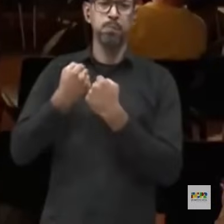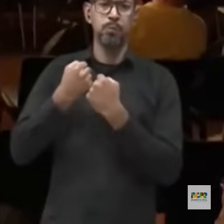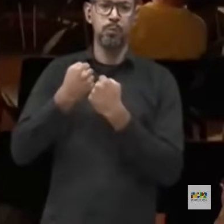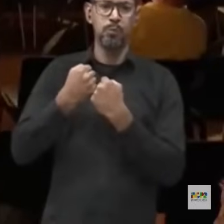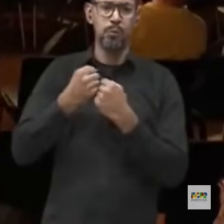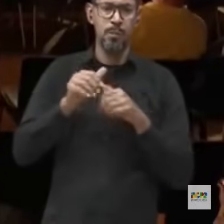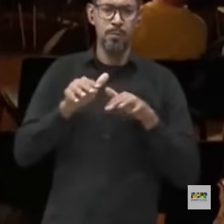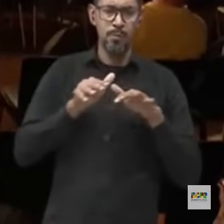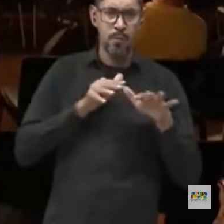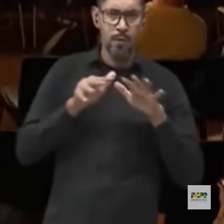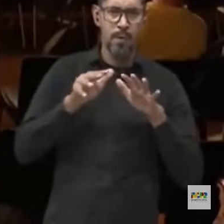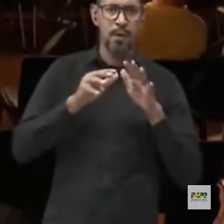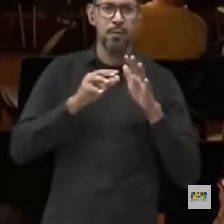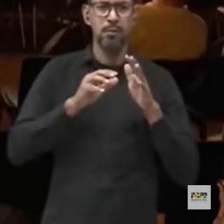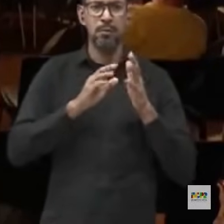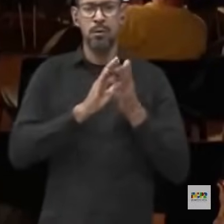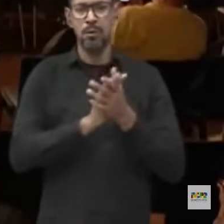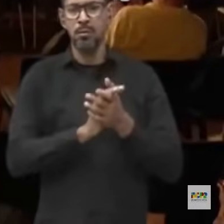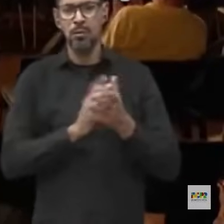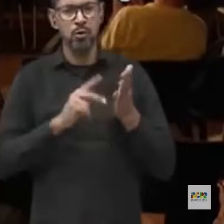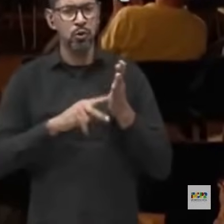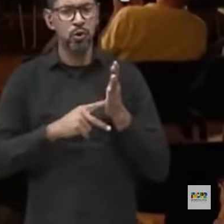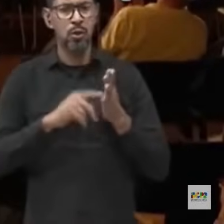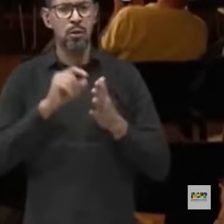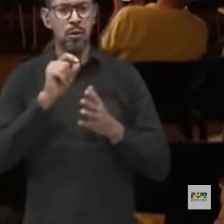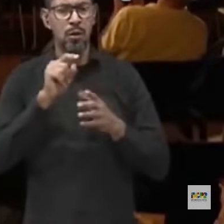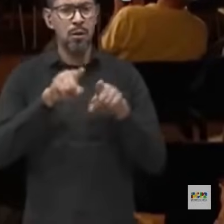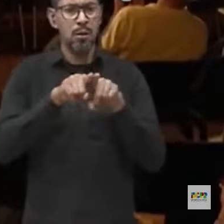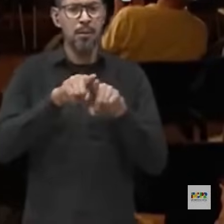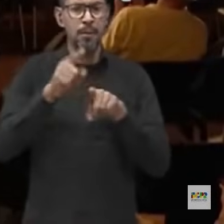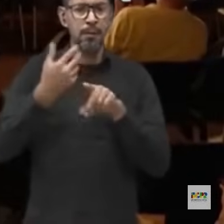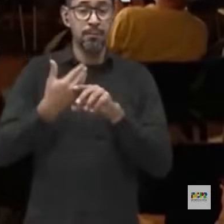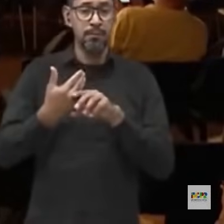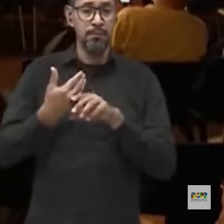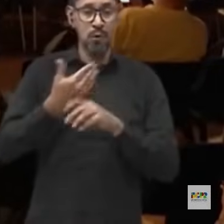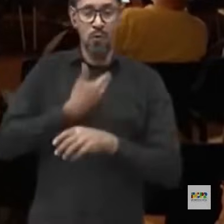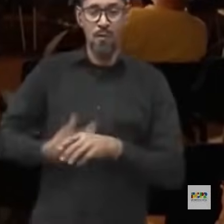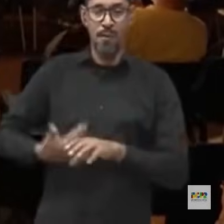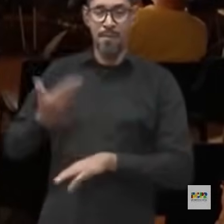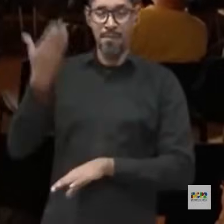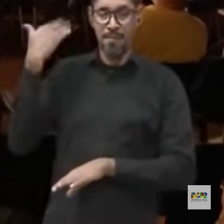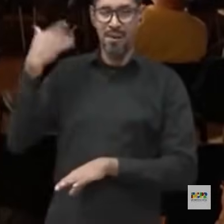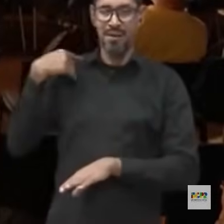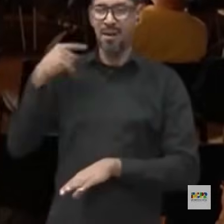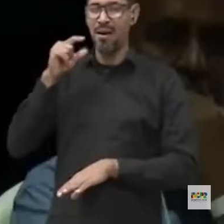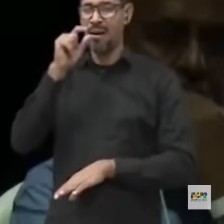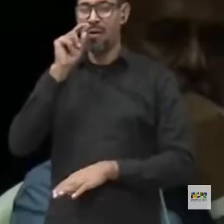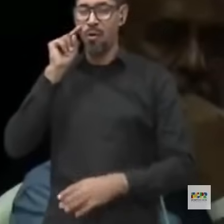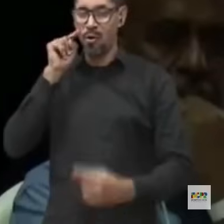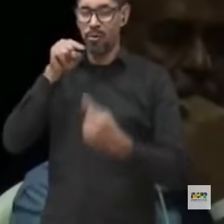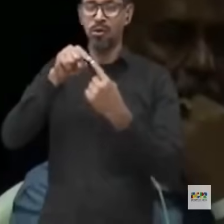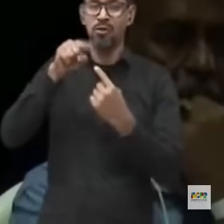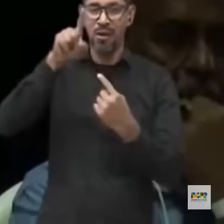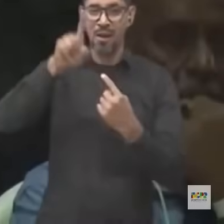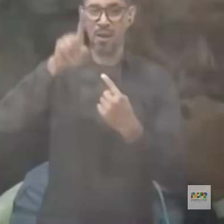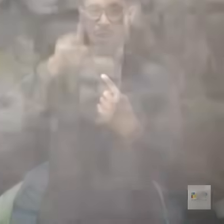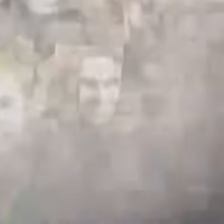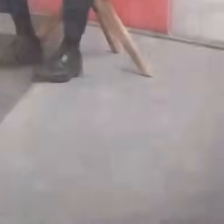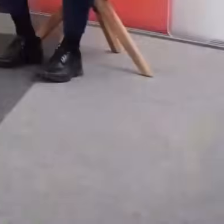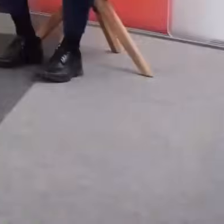seu custeio. Porque o que mais se quis no governo passado foi acabar com a luta dos trabalhadores e das